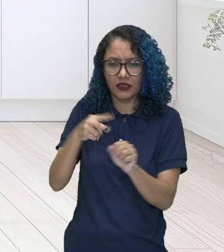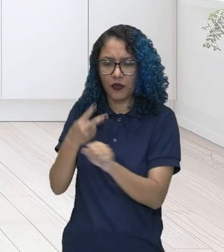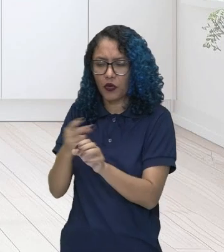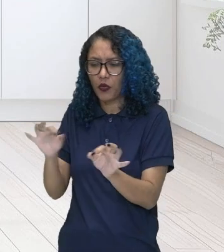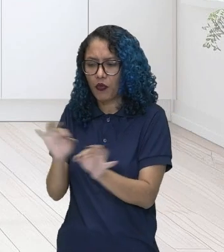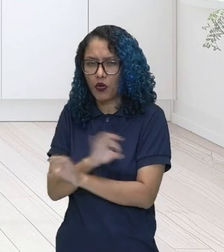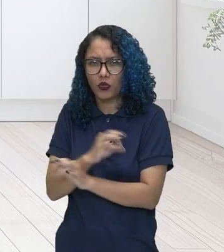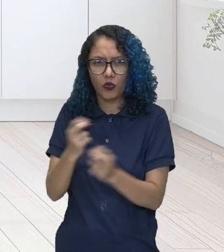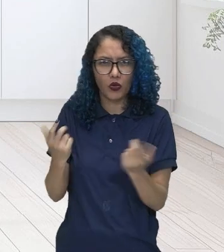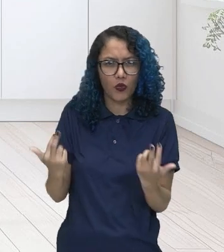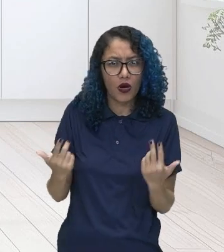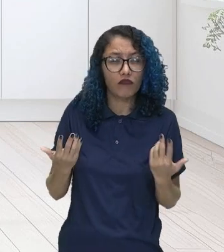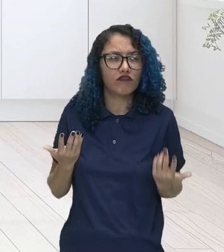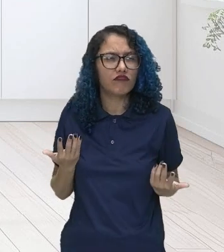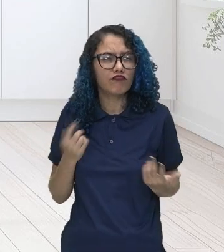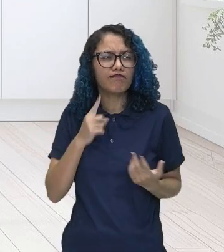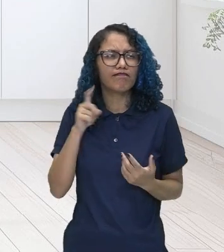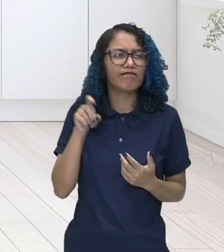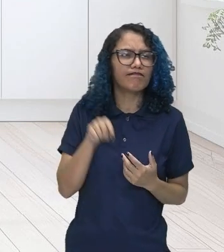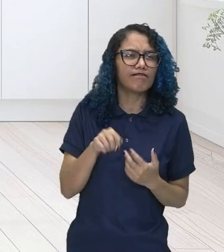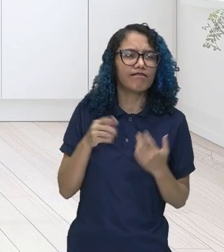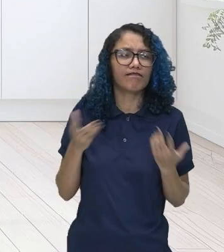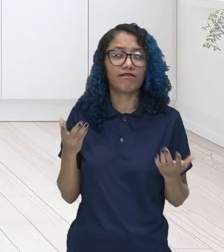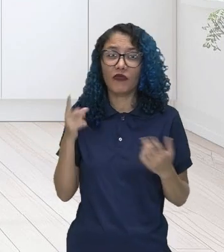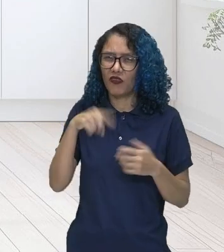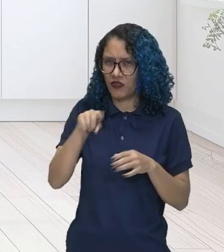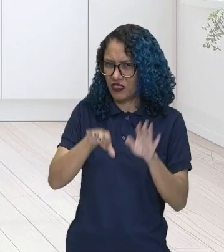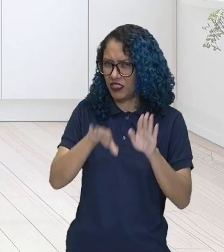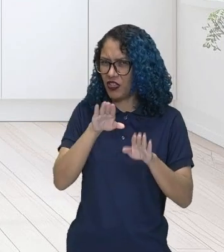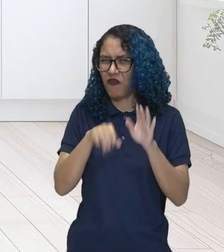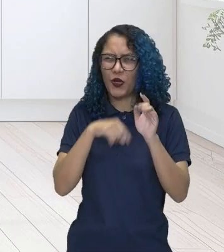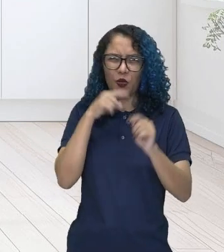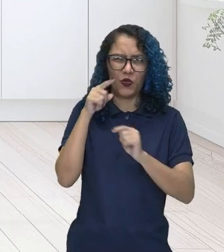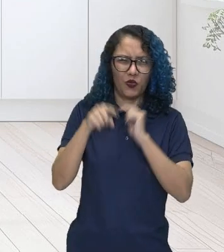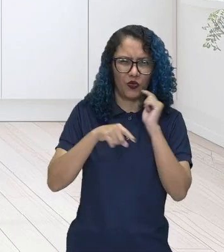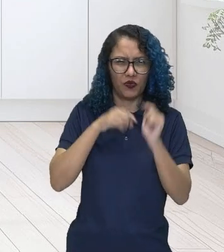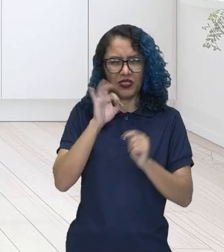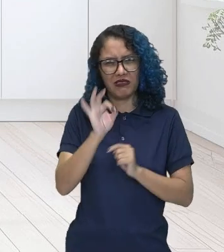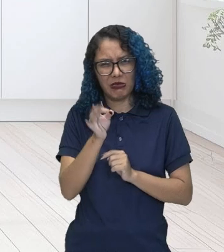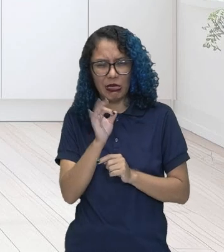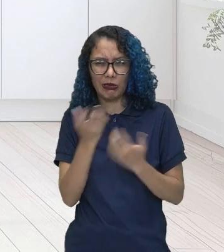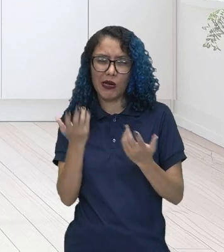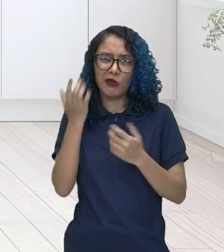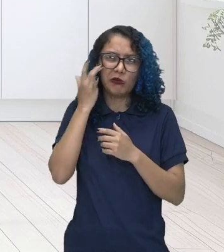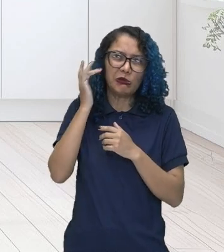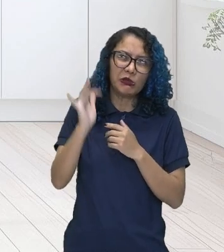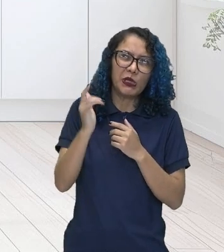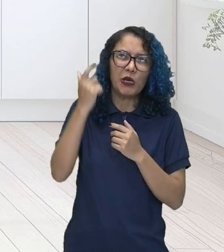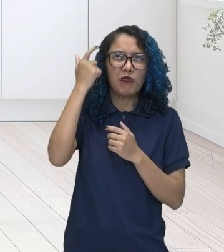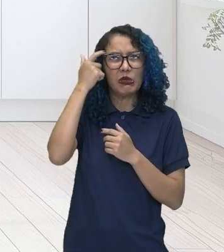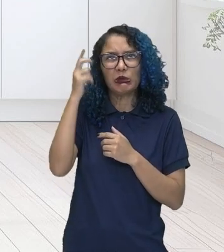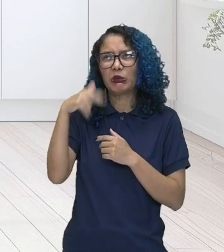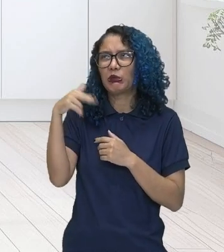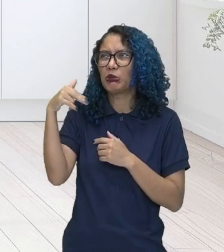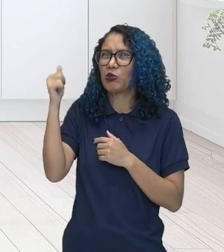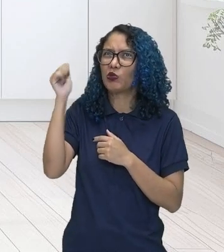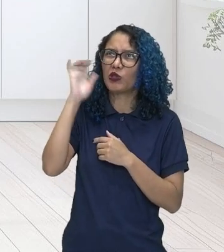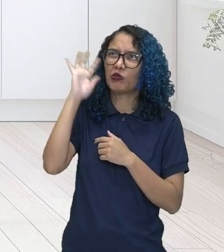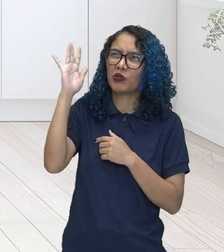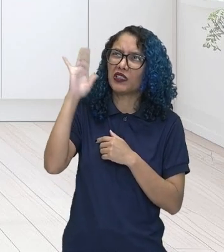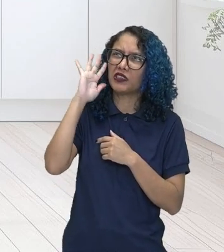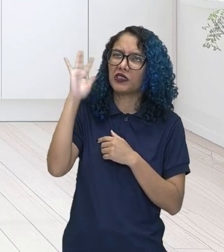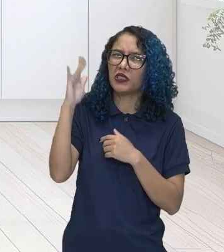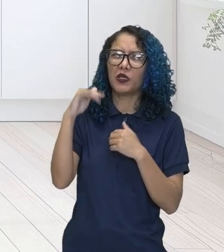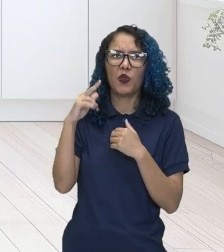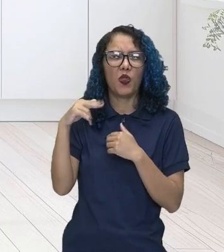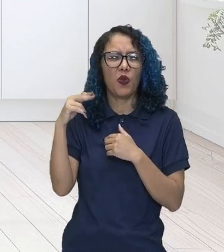Vocês devem estar cheios de dúvida. Não sei, professora, nunca parei para pensar, nunca imaginei que um